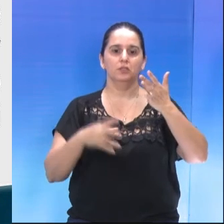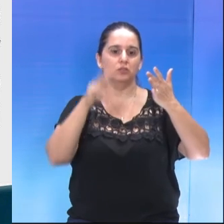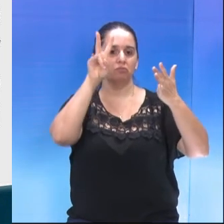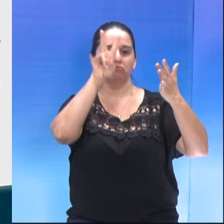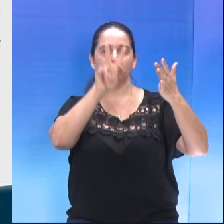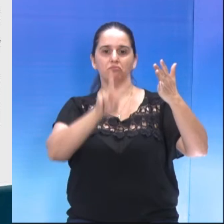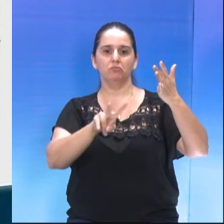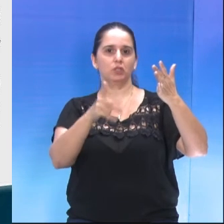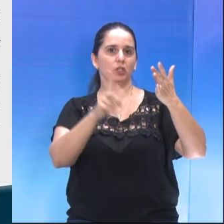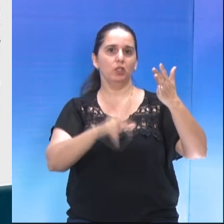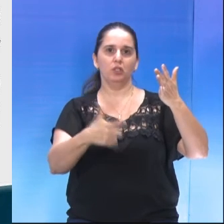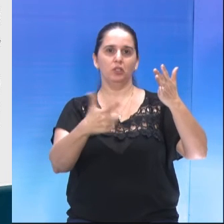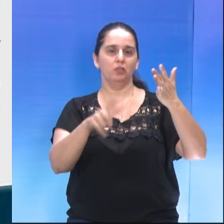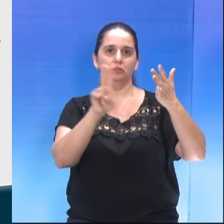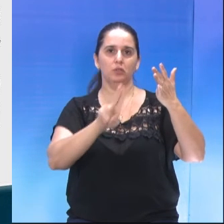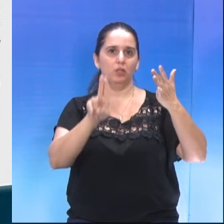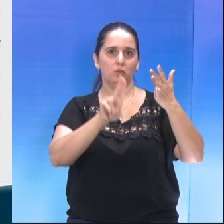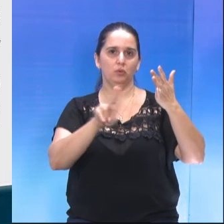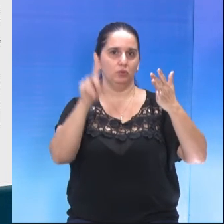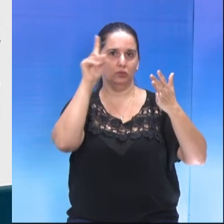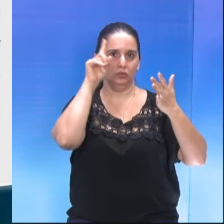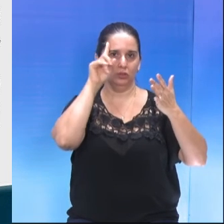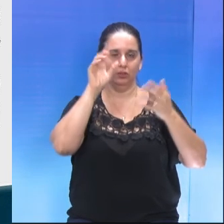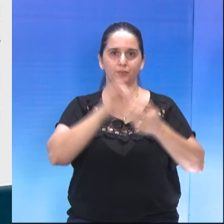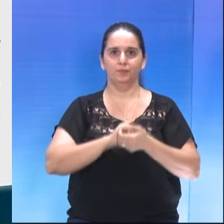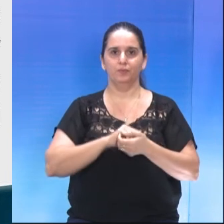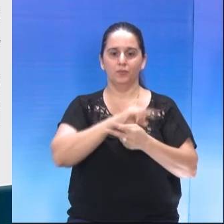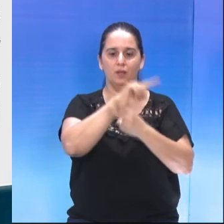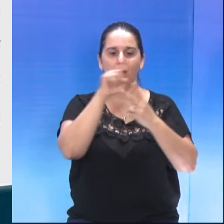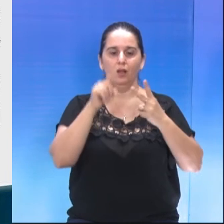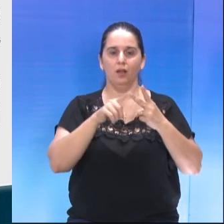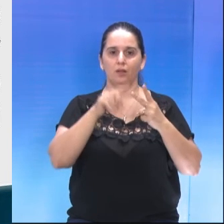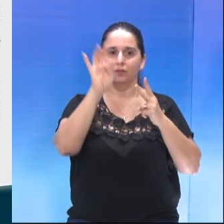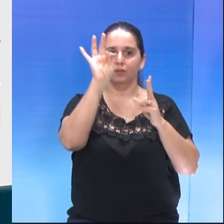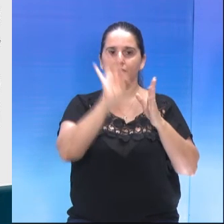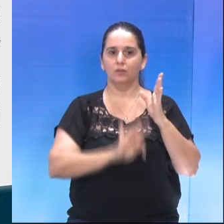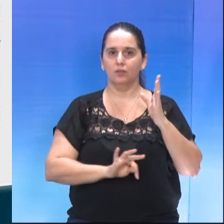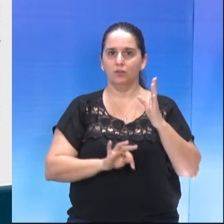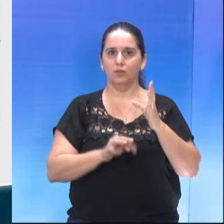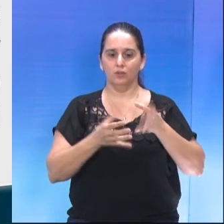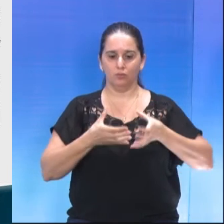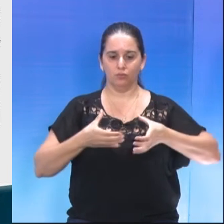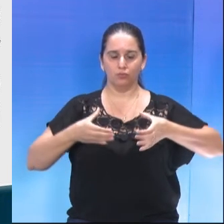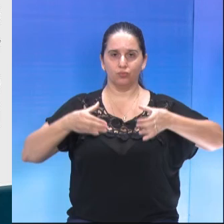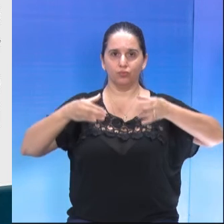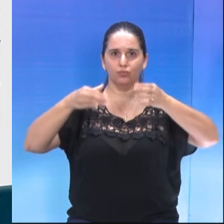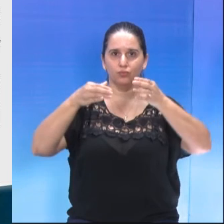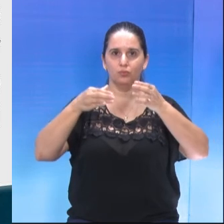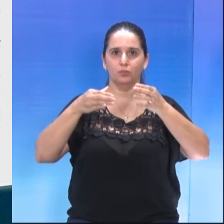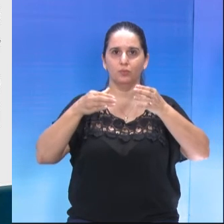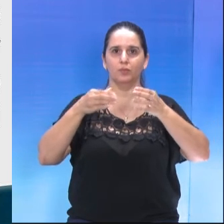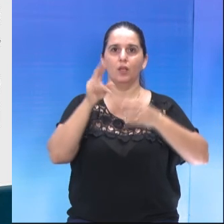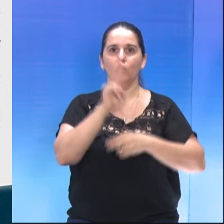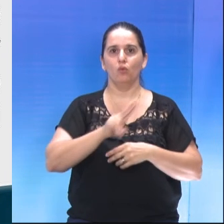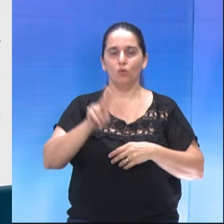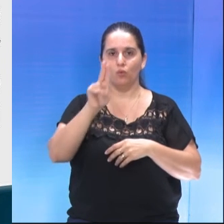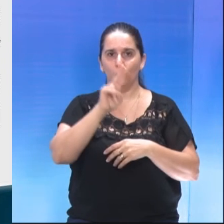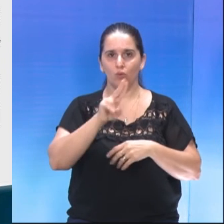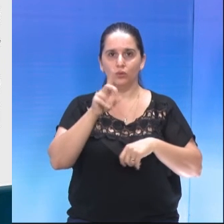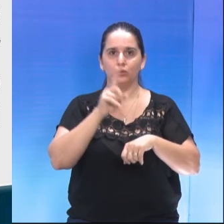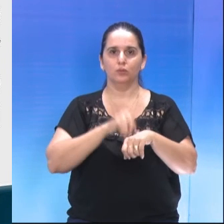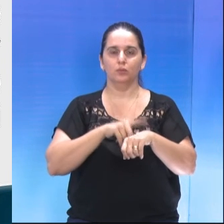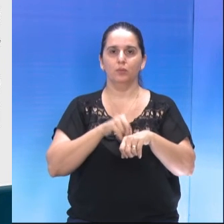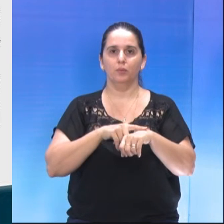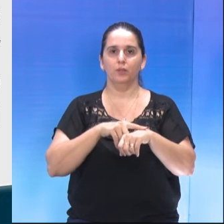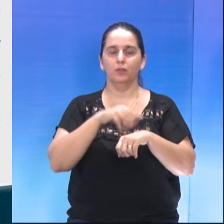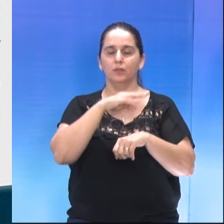característica estética e conceitual sem função utilitária. Já no texto 2, a urna funerária Marajoara possui a